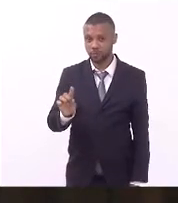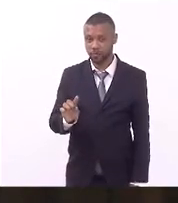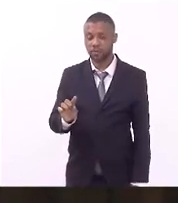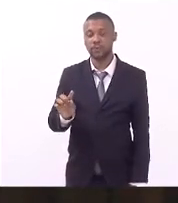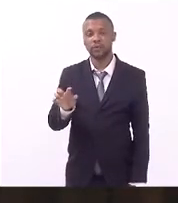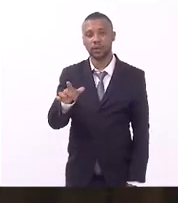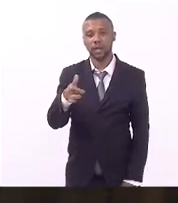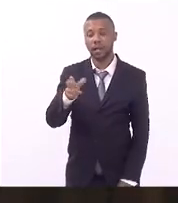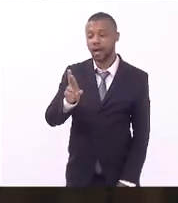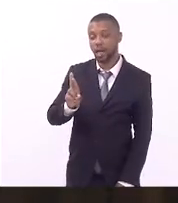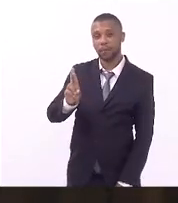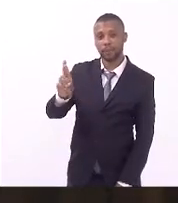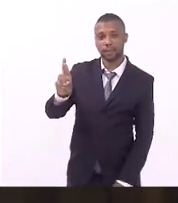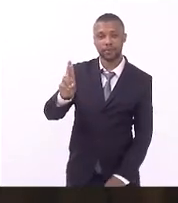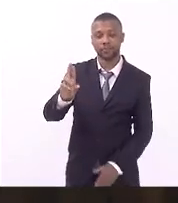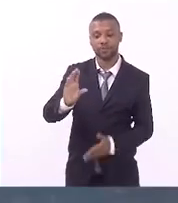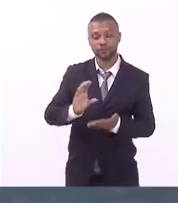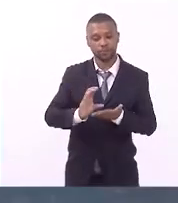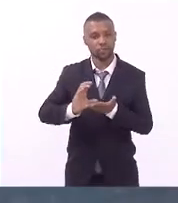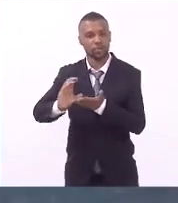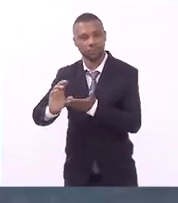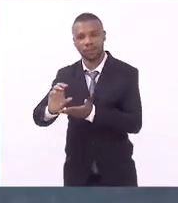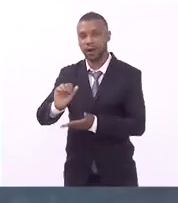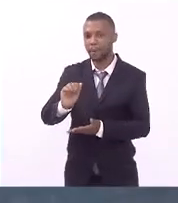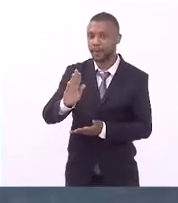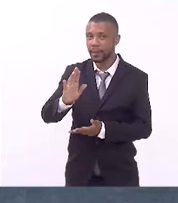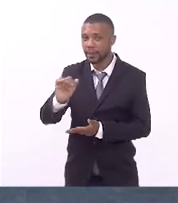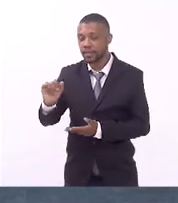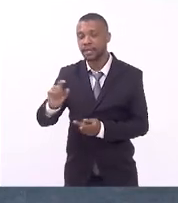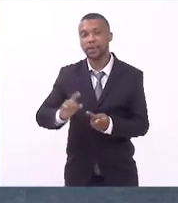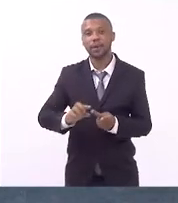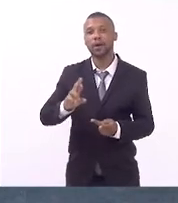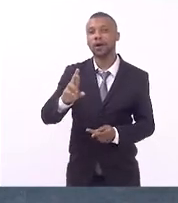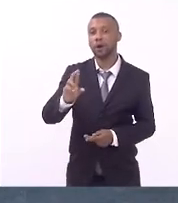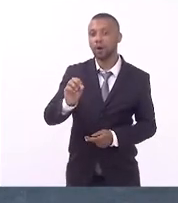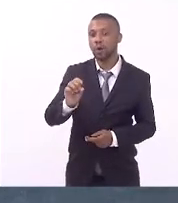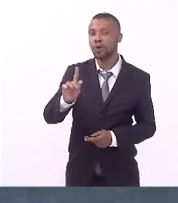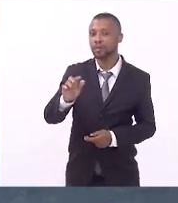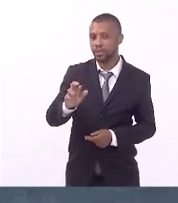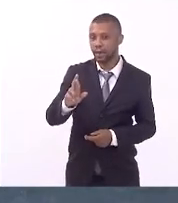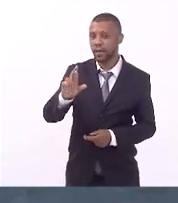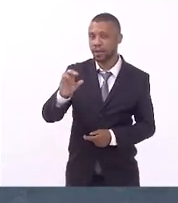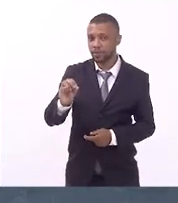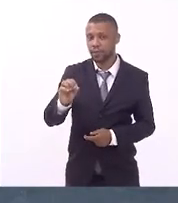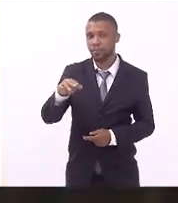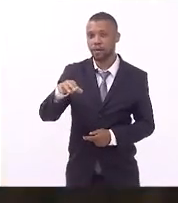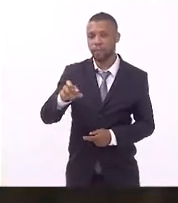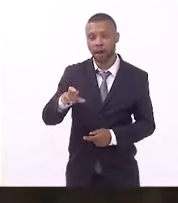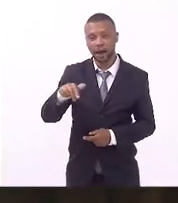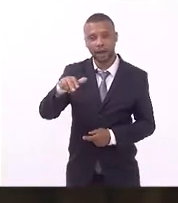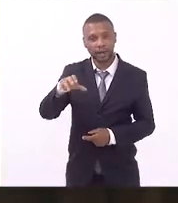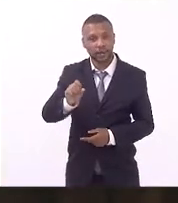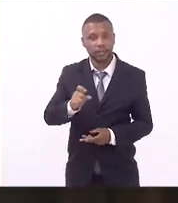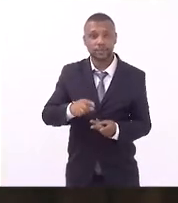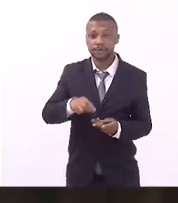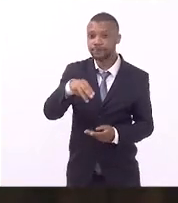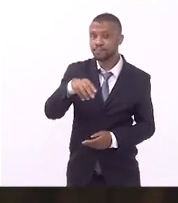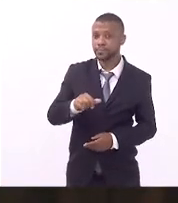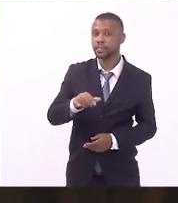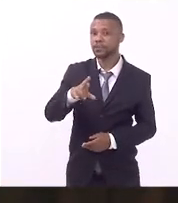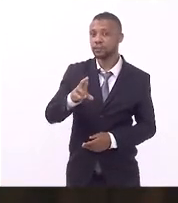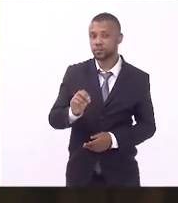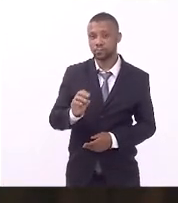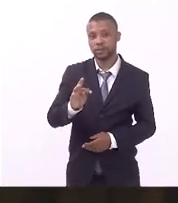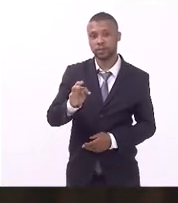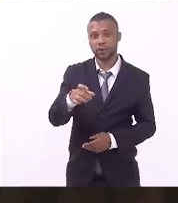conselheira da BI, Rogério Marques, ó, só gente me ajudando agora, jornalista da BI, Miro Teixeira esteve presente,